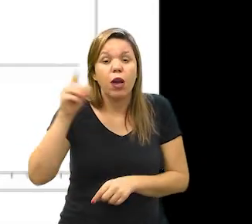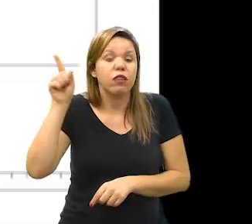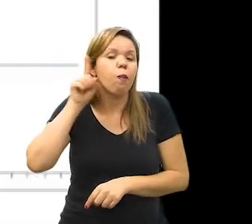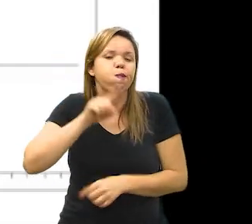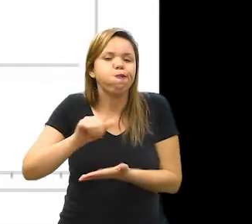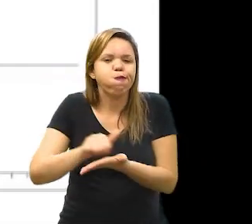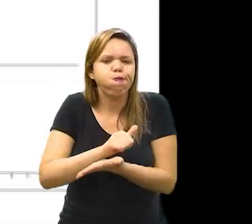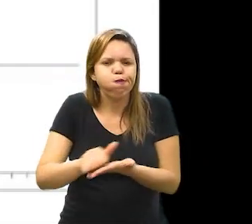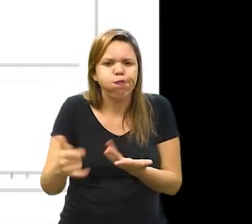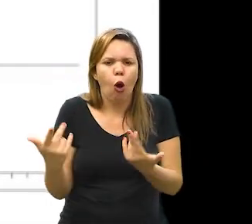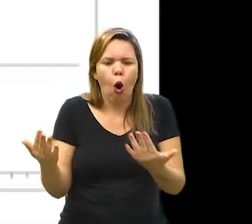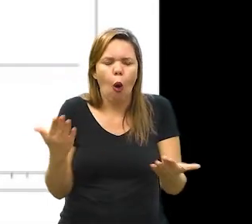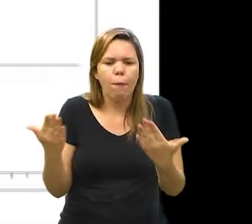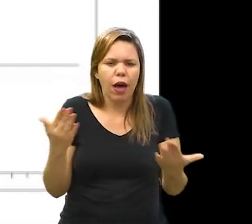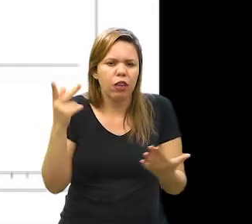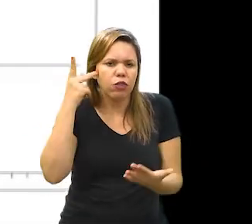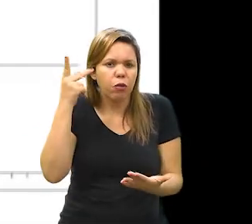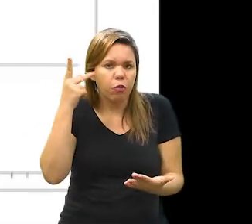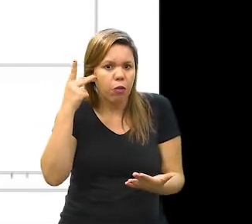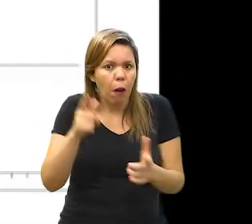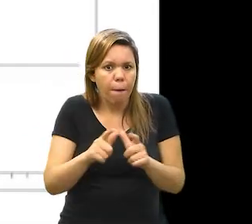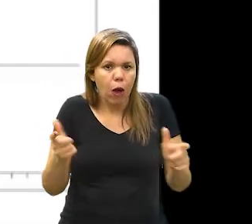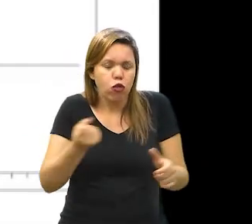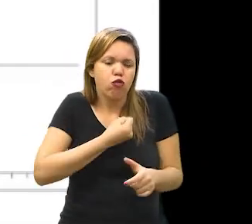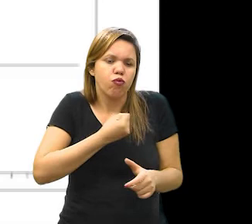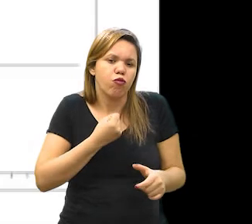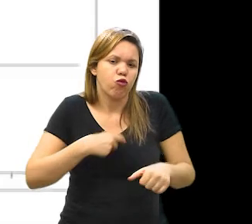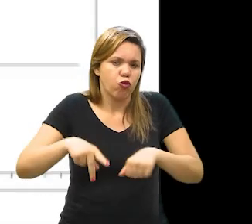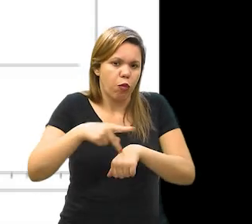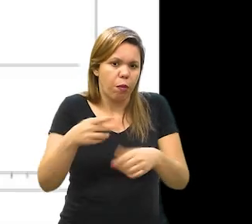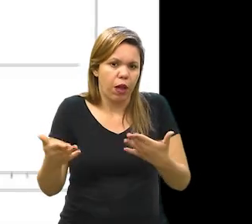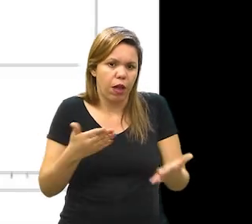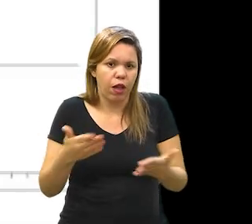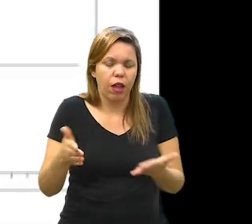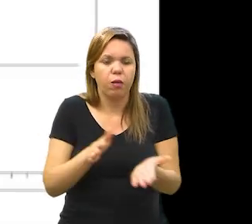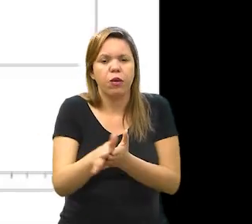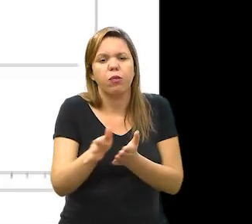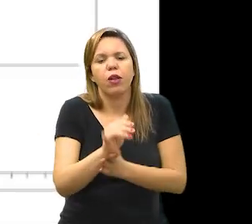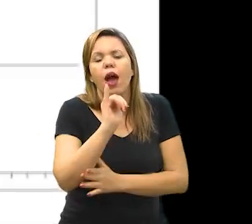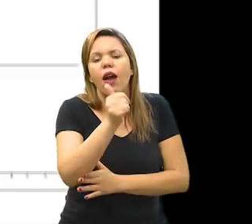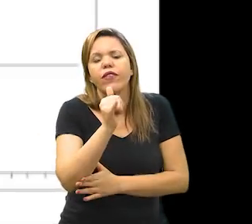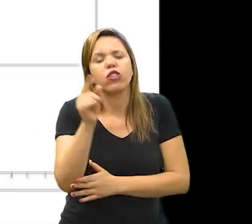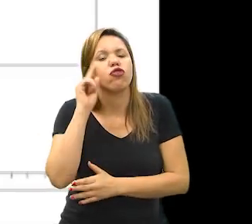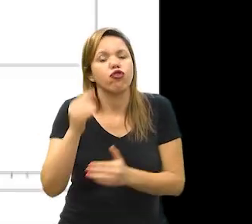que assim como São Paulo era o estado com o maior número de infectados no país, emitiu a ordem de que, a partir